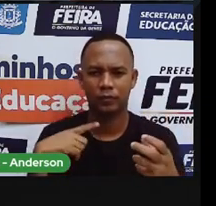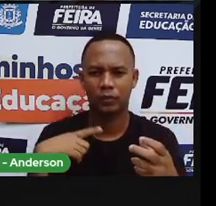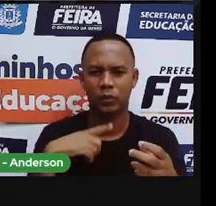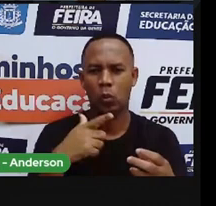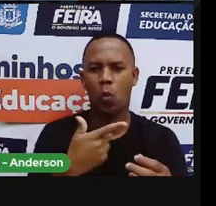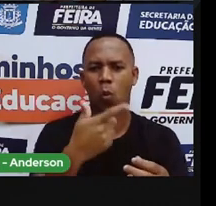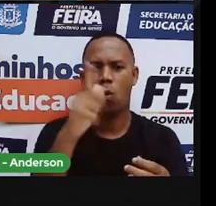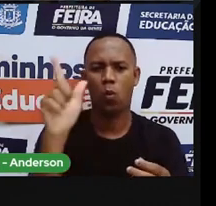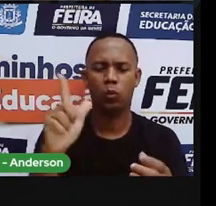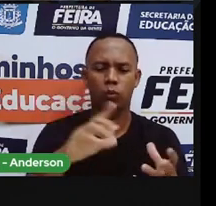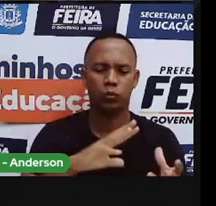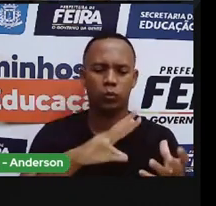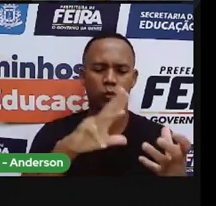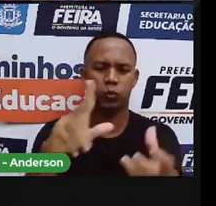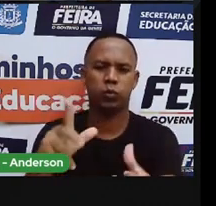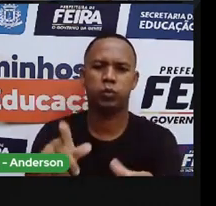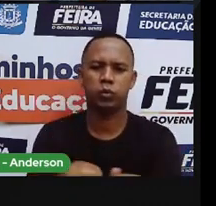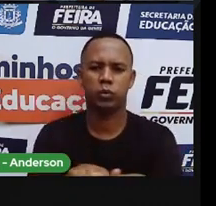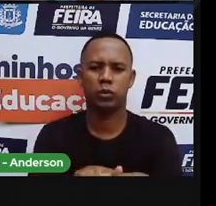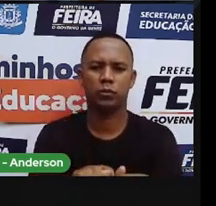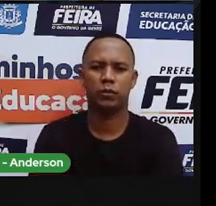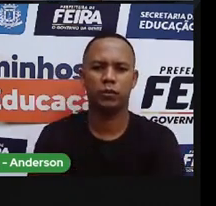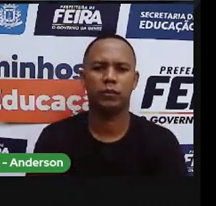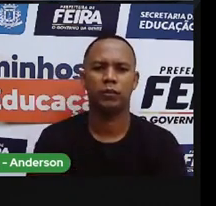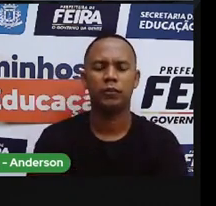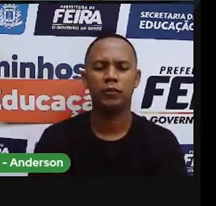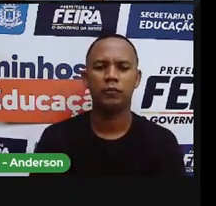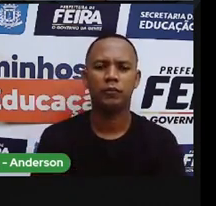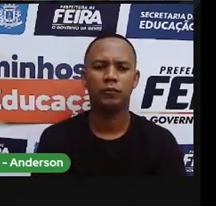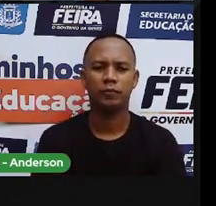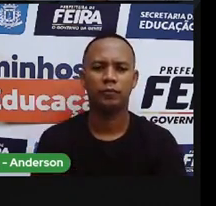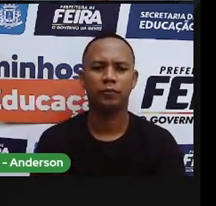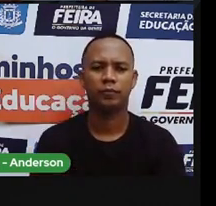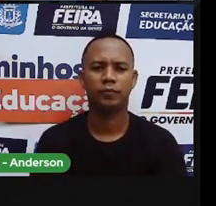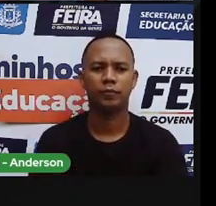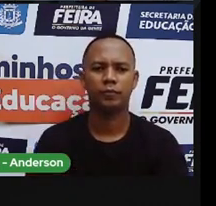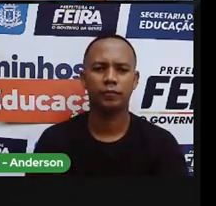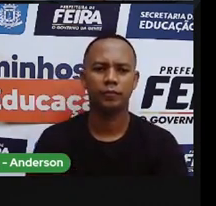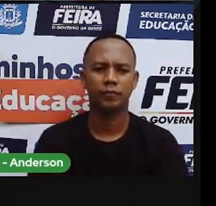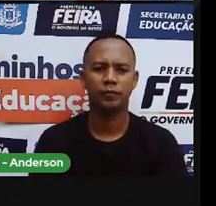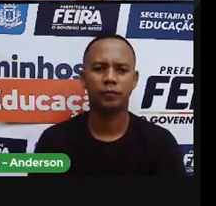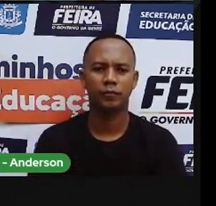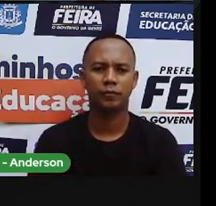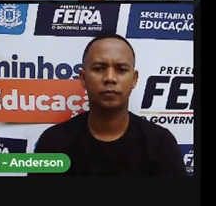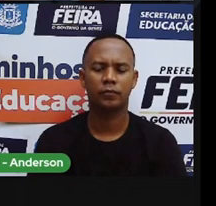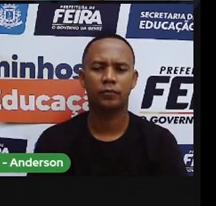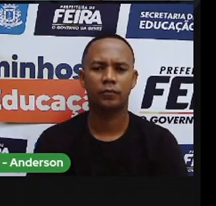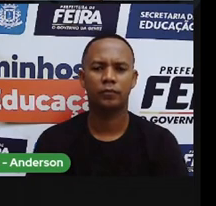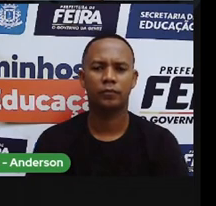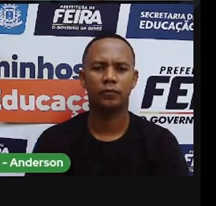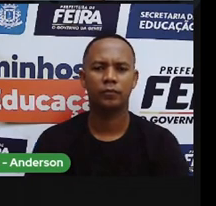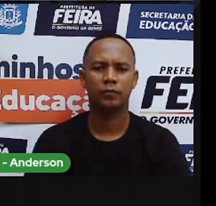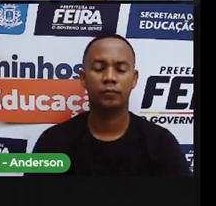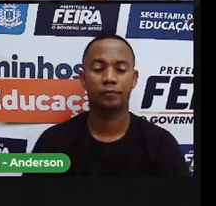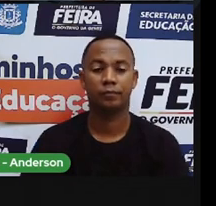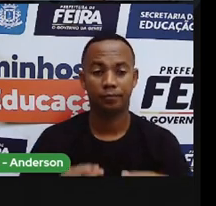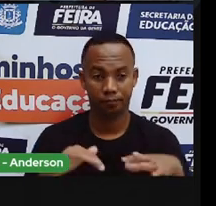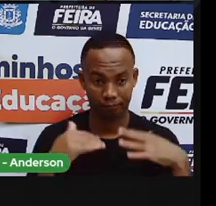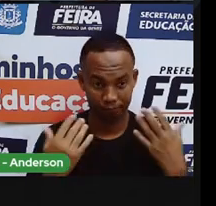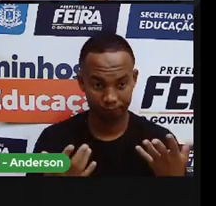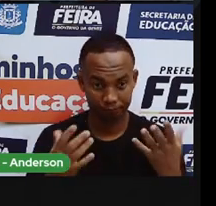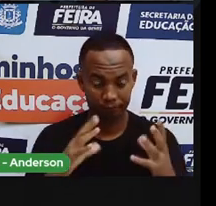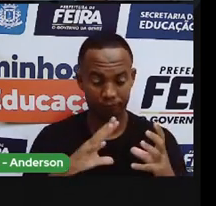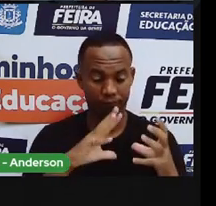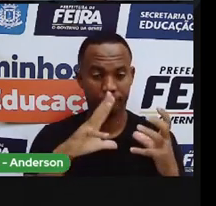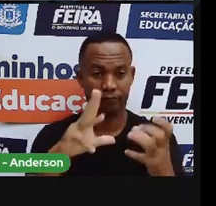outro planeta que é Plutão, e acaba que Plutão já não é mais considerado como planeta, já trouxeram outro. Bom, o planeta